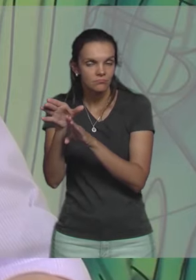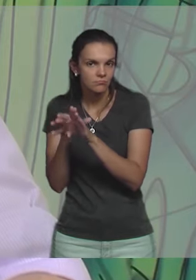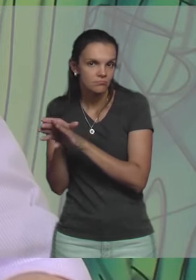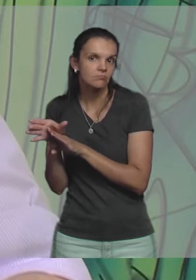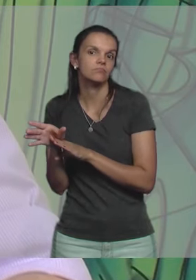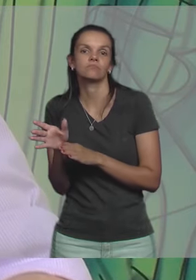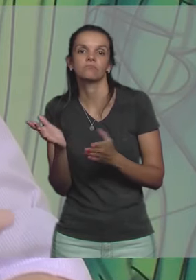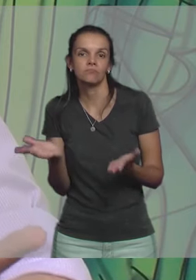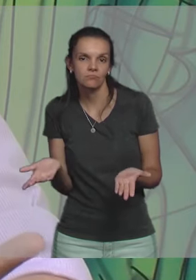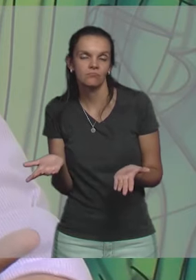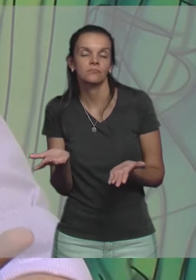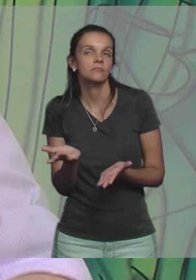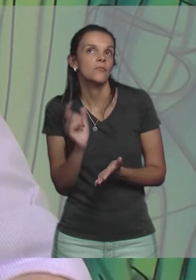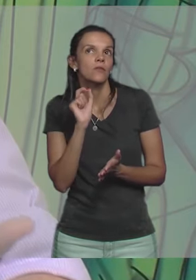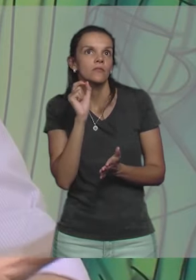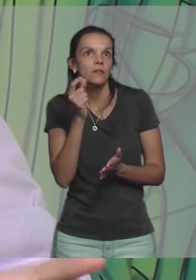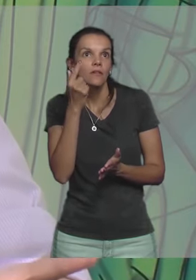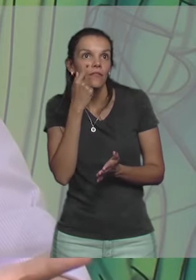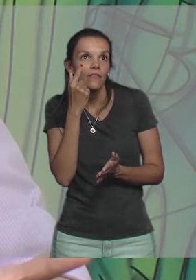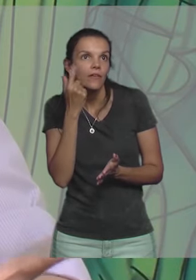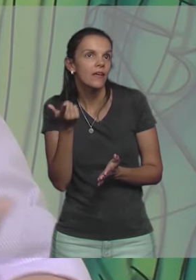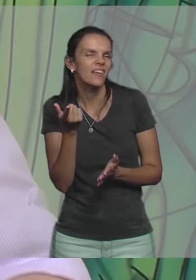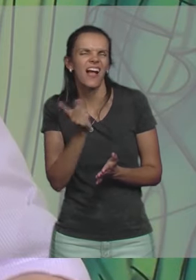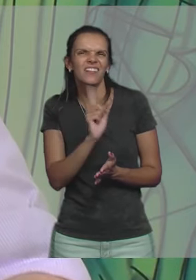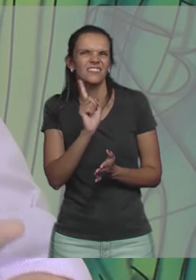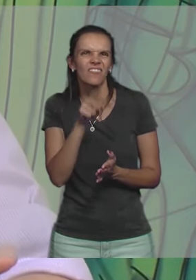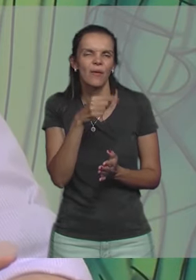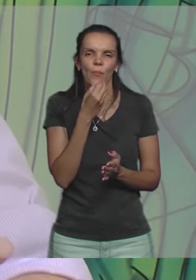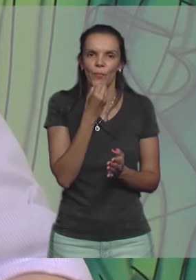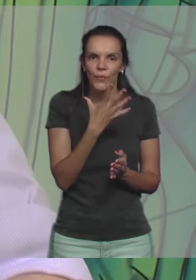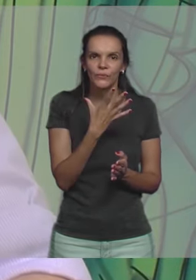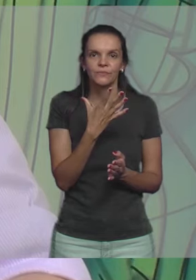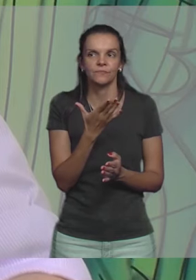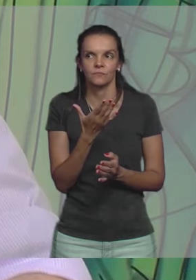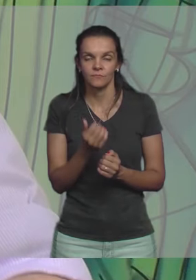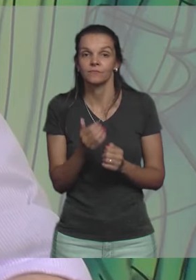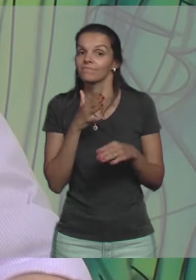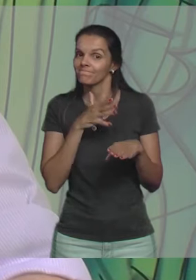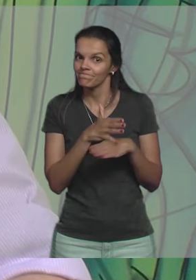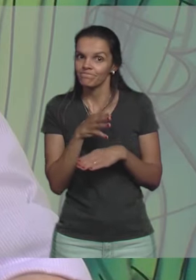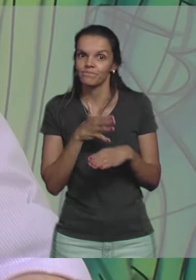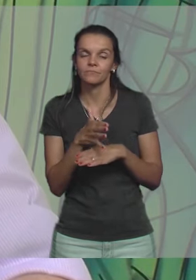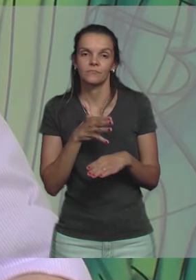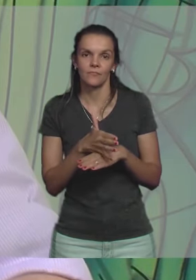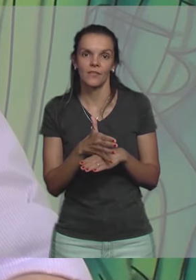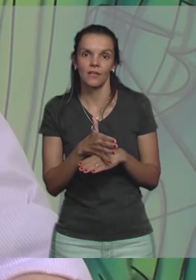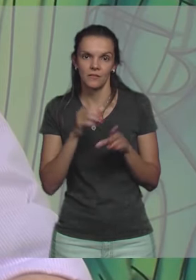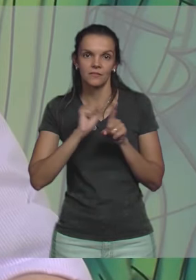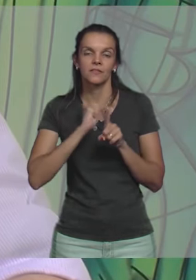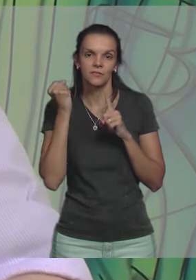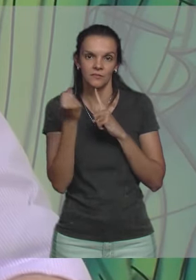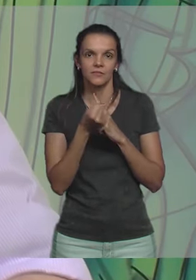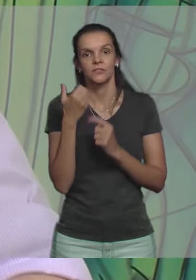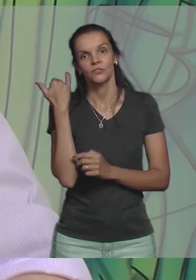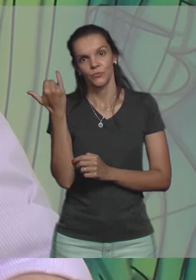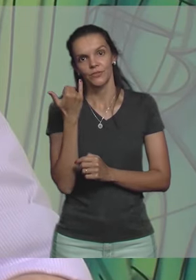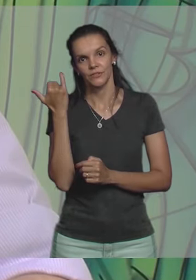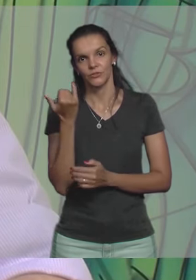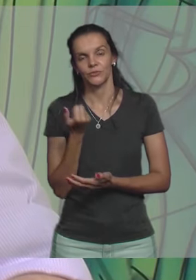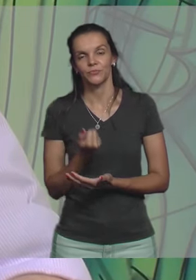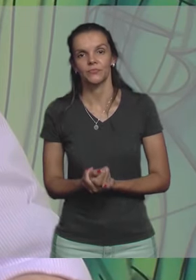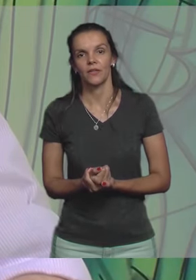com aquilo que as pessoas veem que não está funcionando bem, que gostariam que funcionasse melhor. Então a participação da sociedade é muito